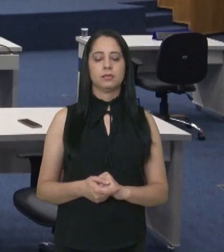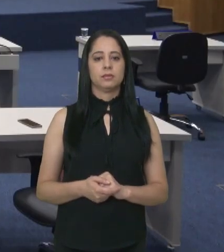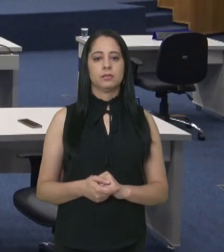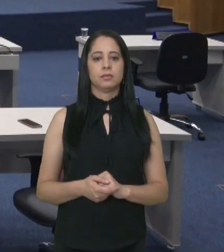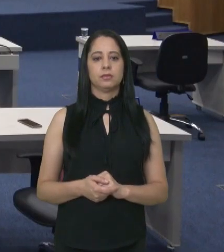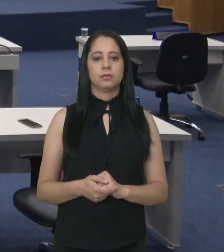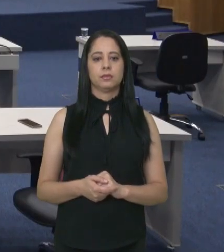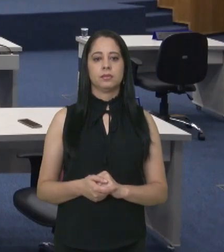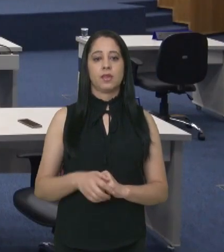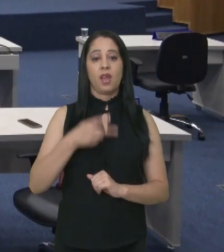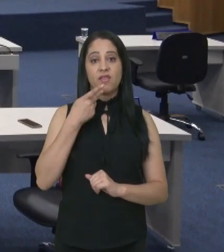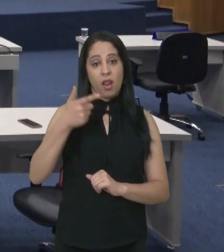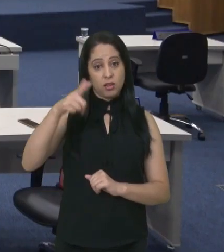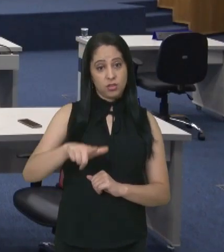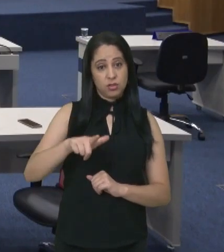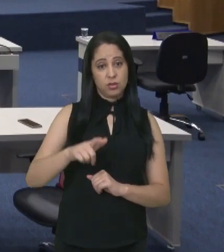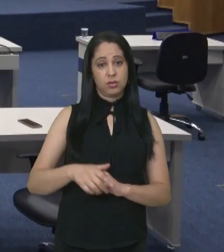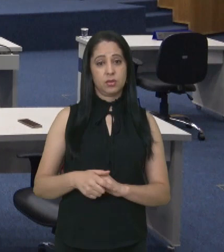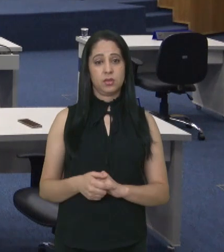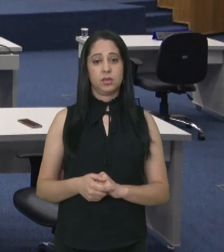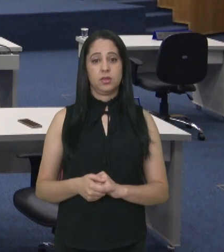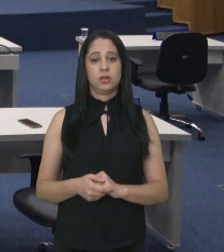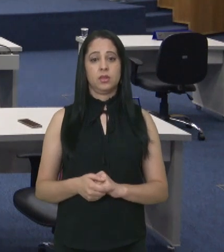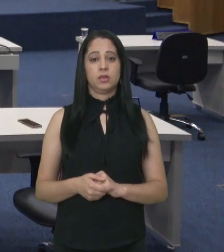Você vai falar aqui? Ah.